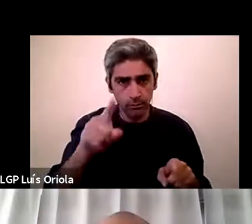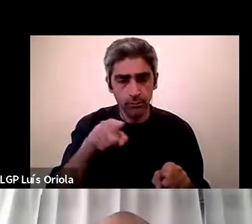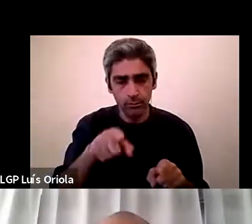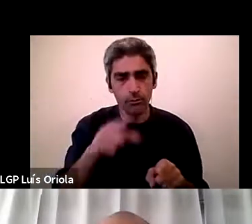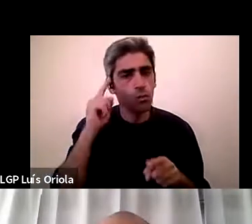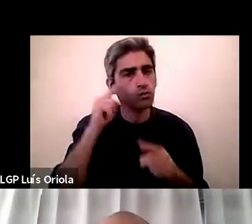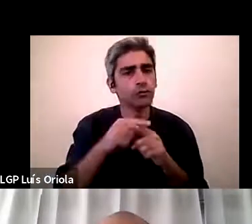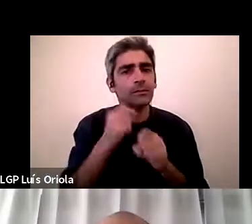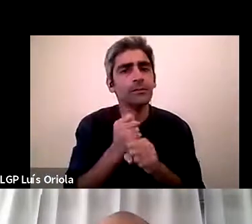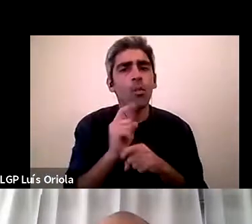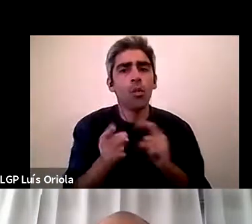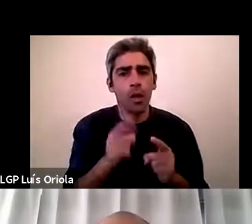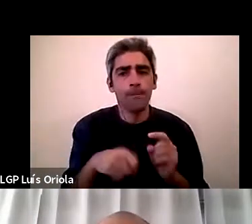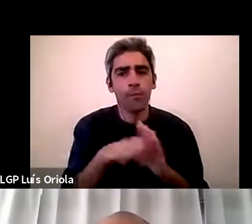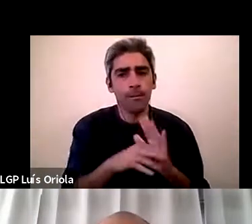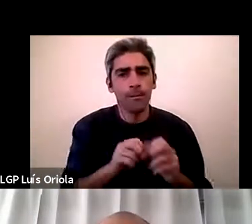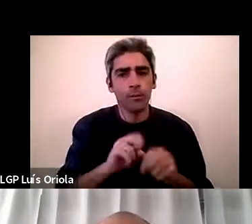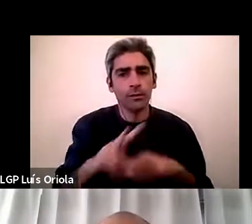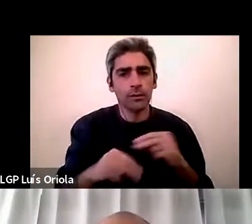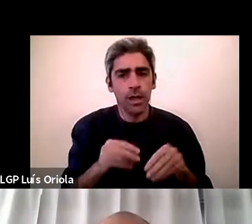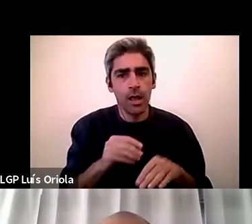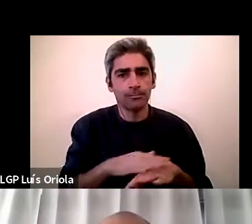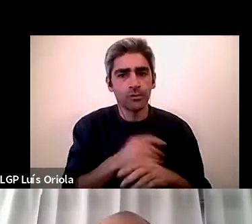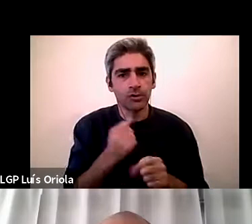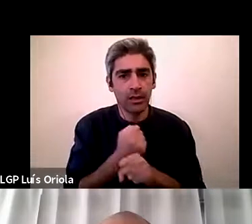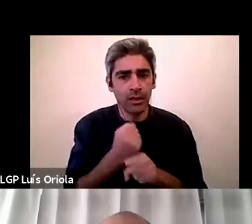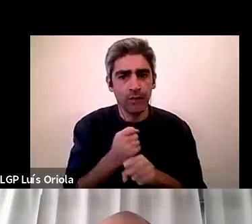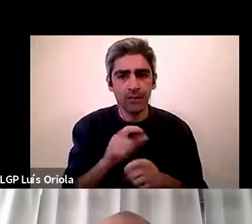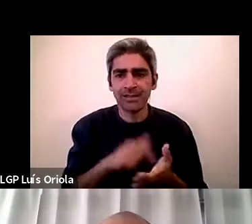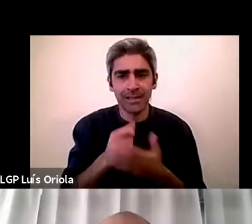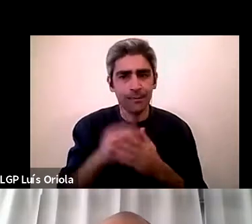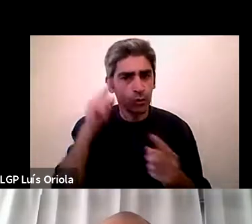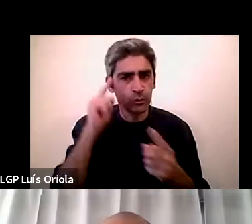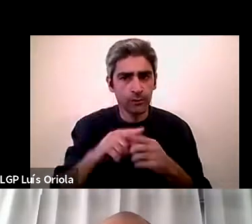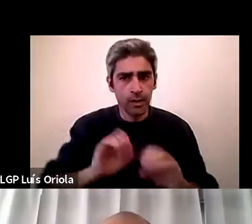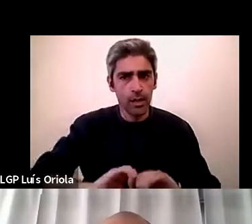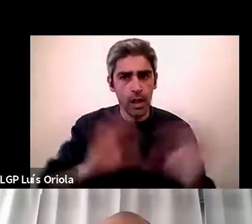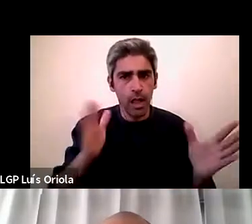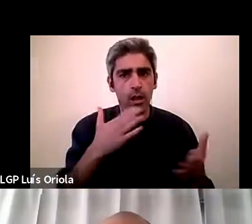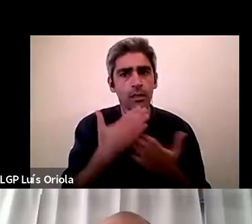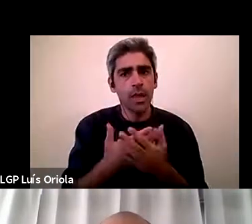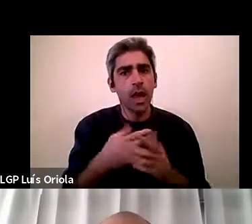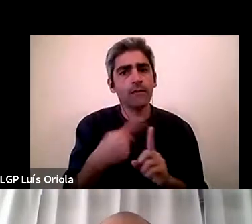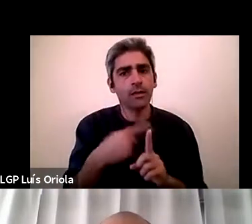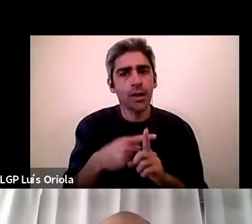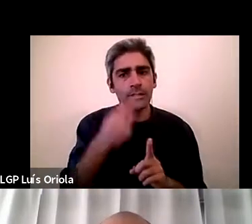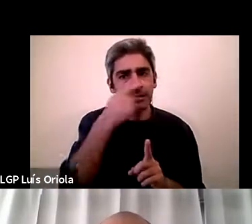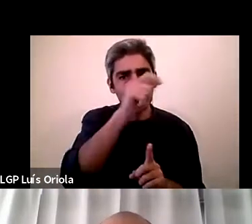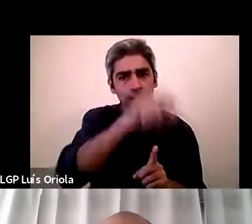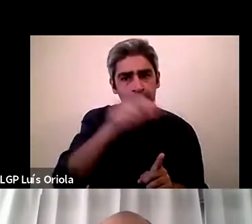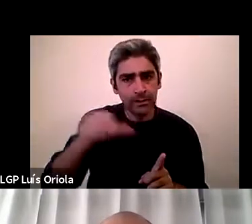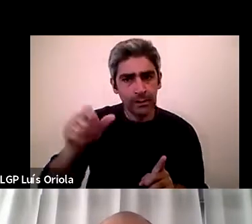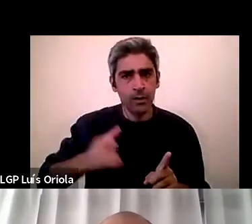de modernização administrativa, sempre com um objetivo muito claro de trazer benefícios para cidadãos e empresas, ter